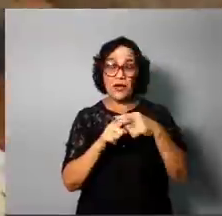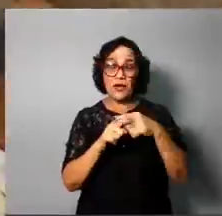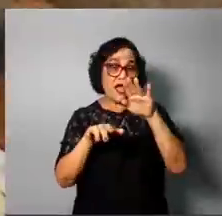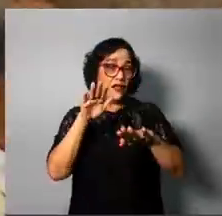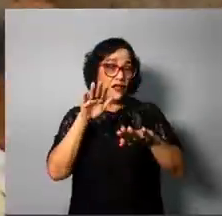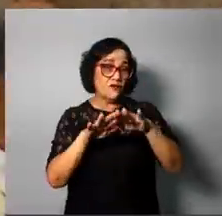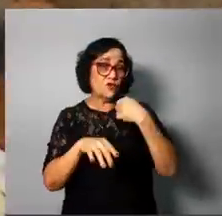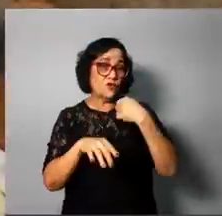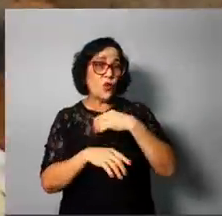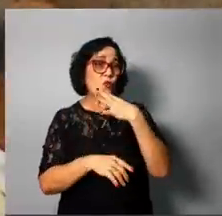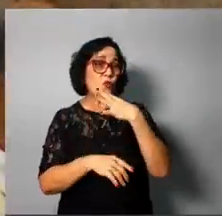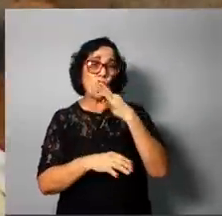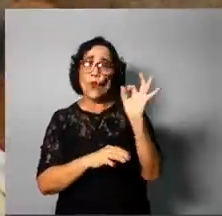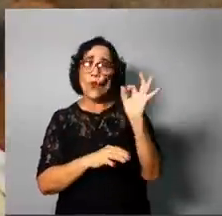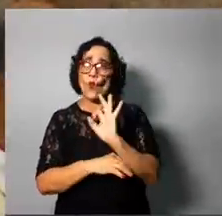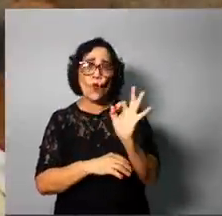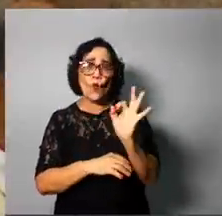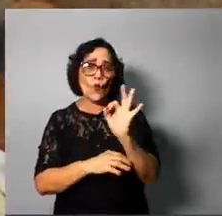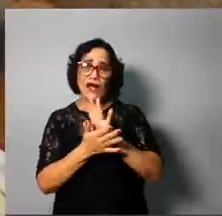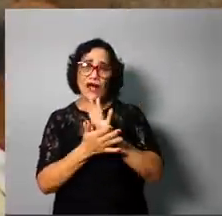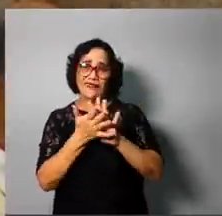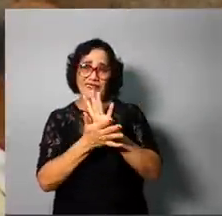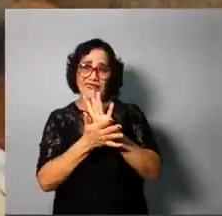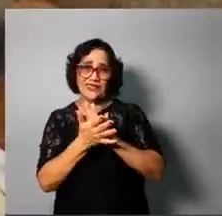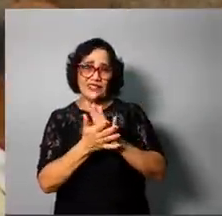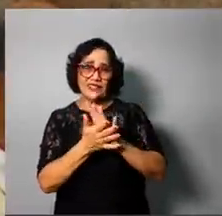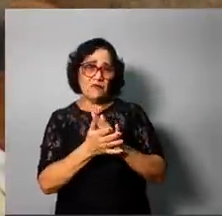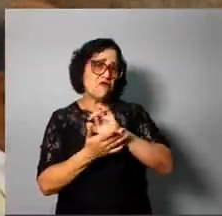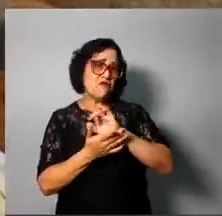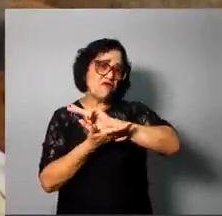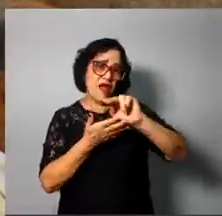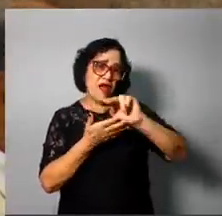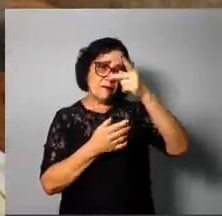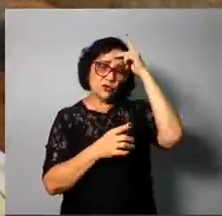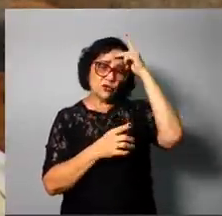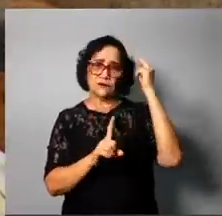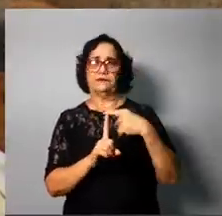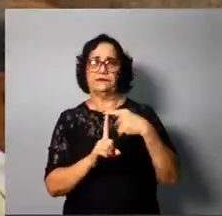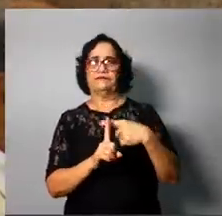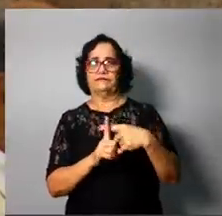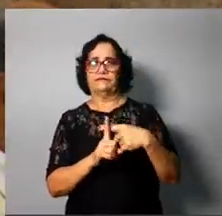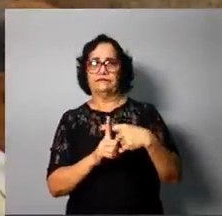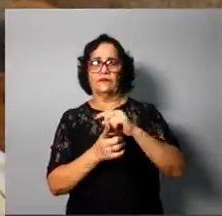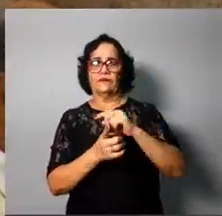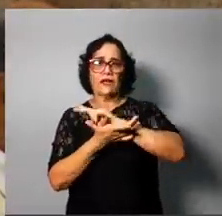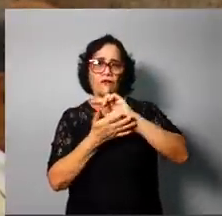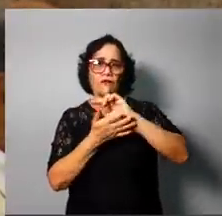desconhecido para tantos cristãos, para tantos casais.